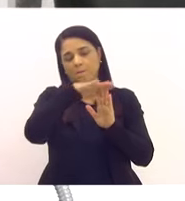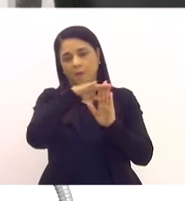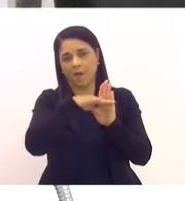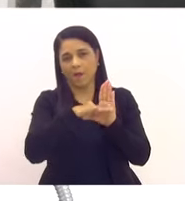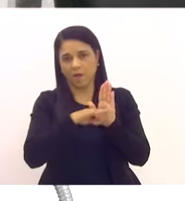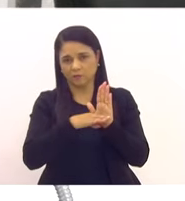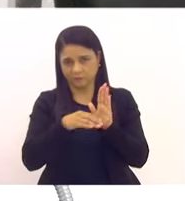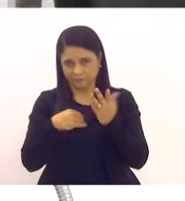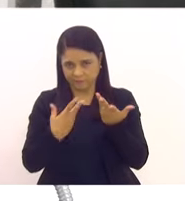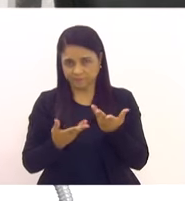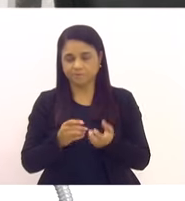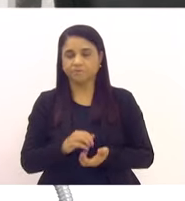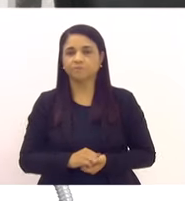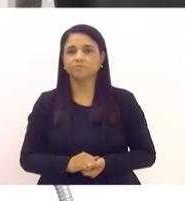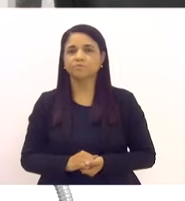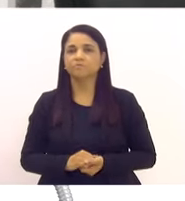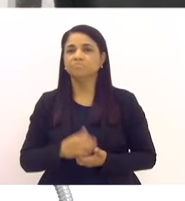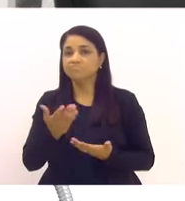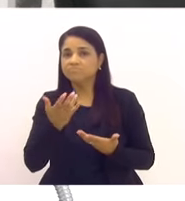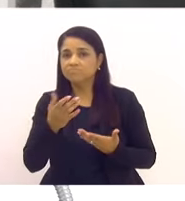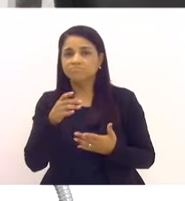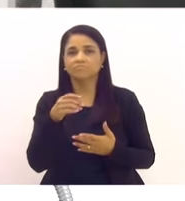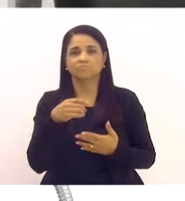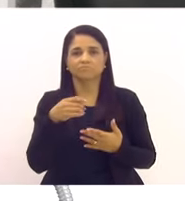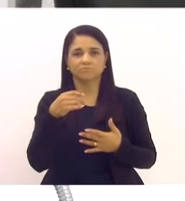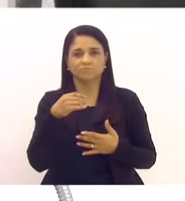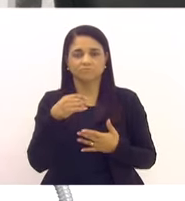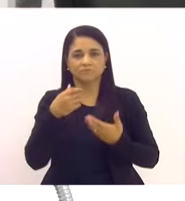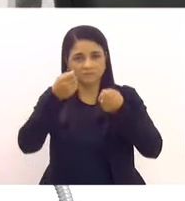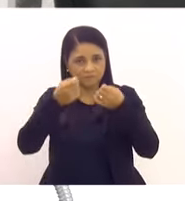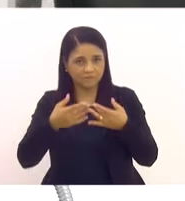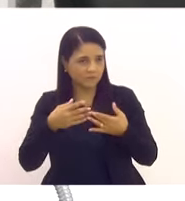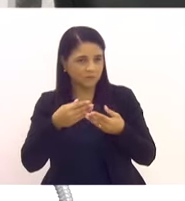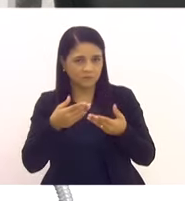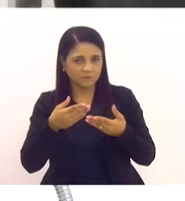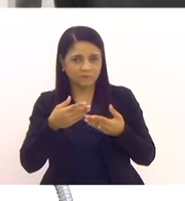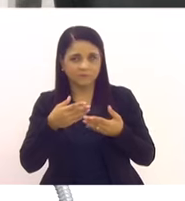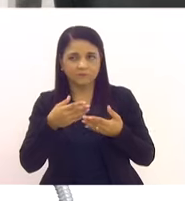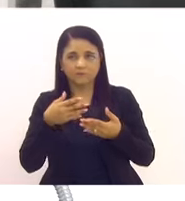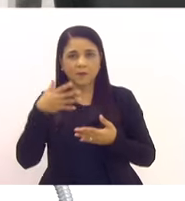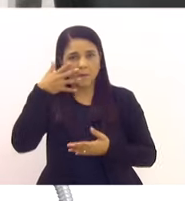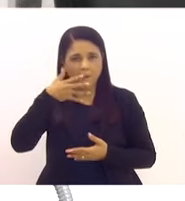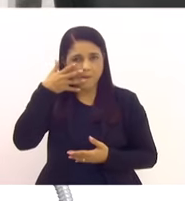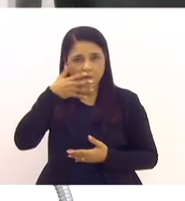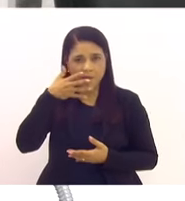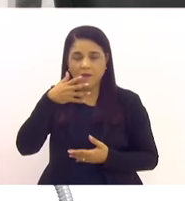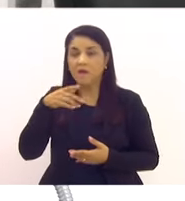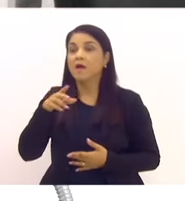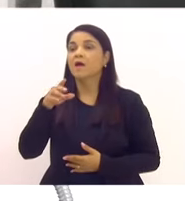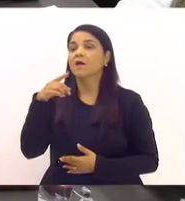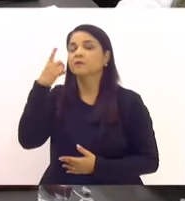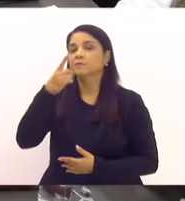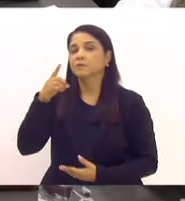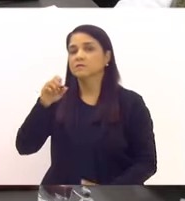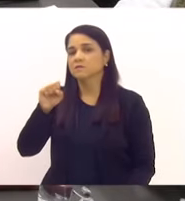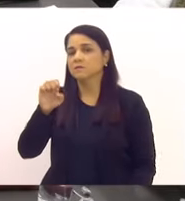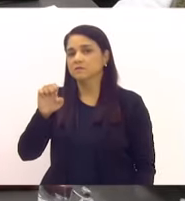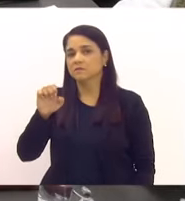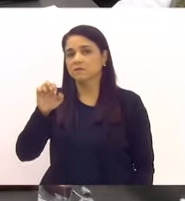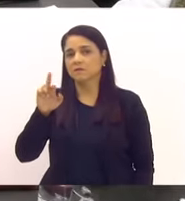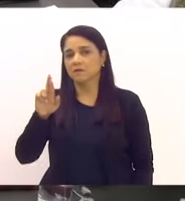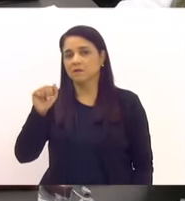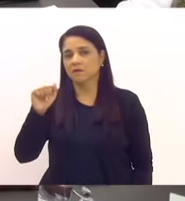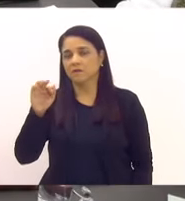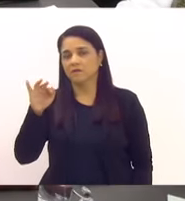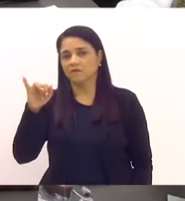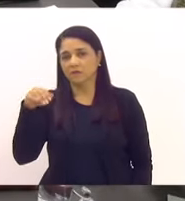ordinária. Alguém quer fazer uso da palavra? Não havendo quem queira fazer uso Presidente, da palavra, deputado Serafini. Eu gostaria de solicitar a Vossa Excelência,